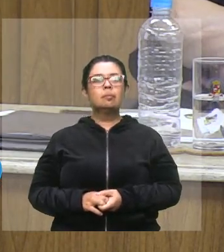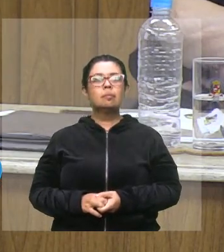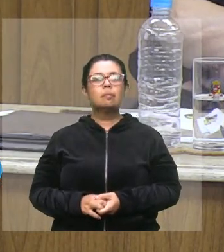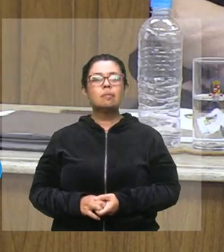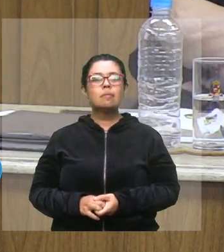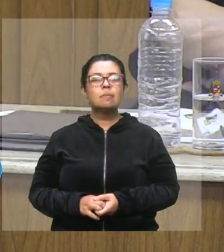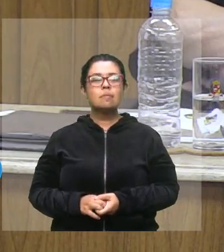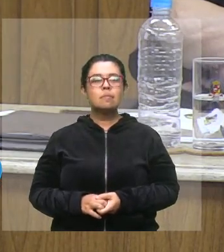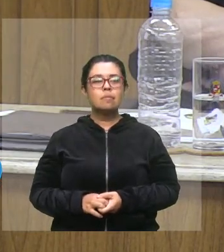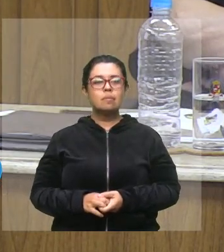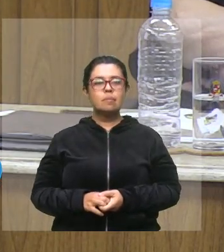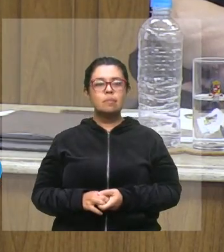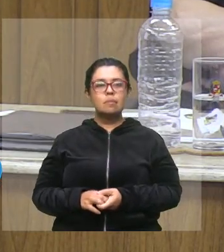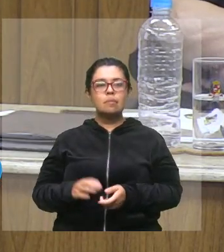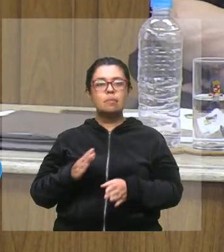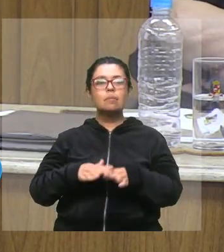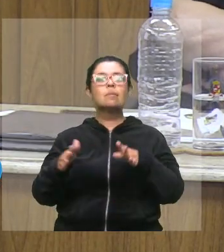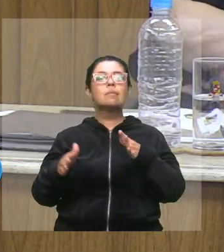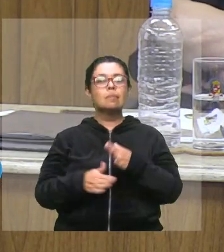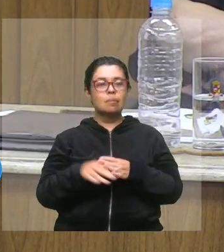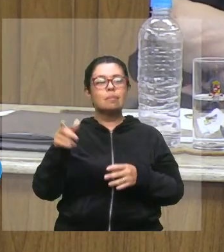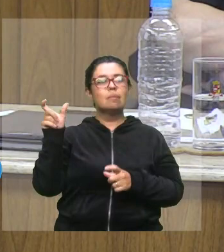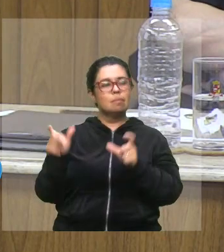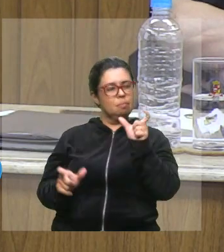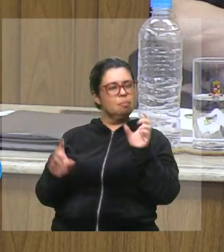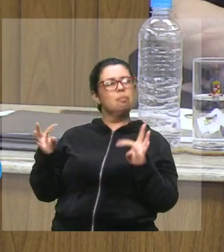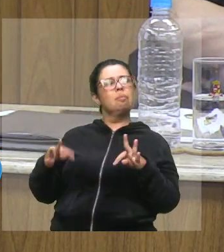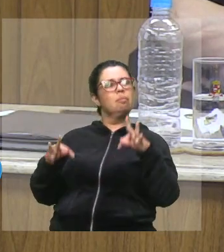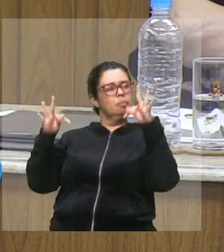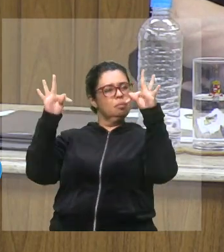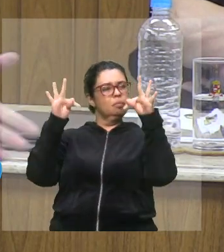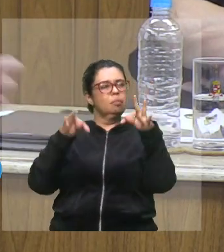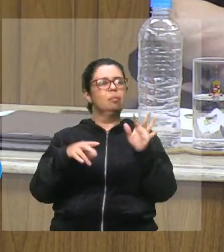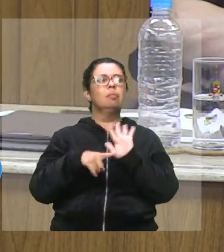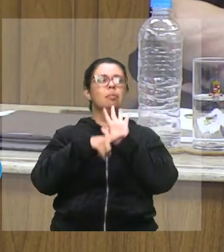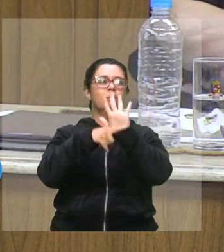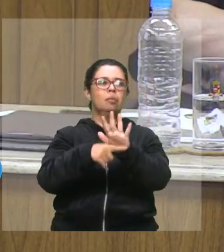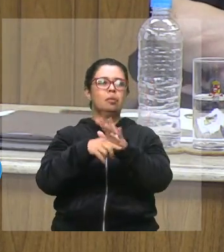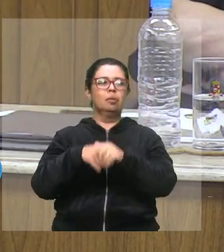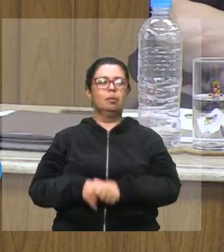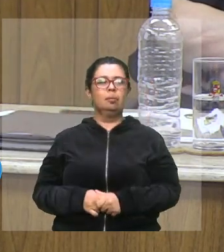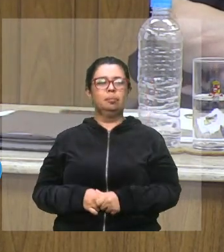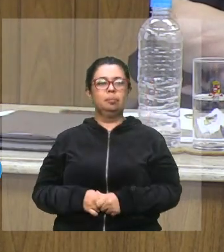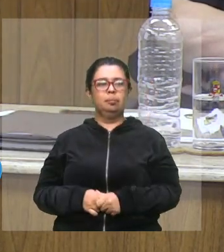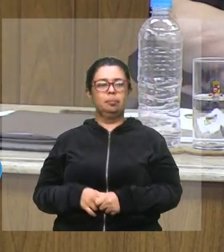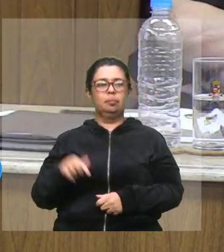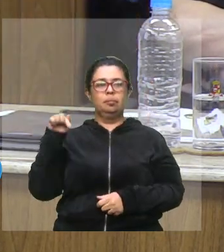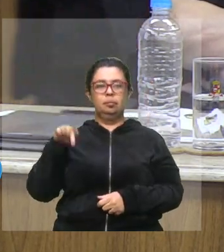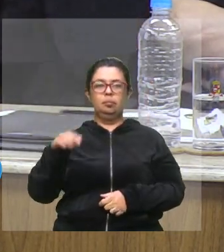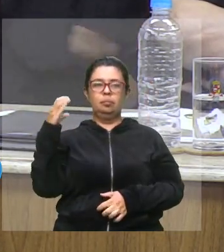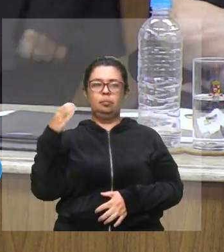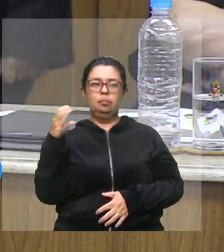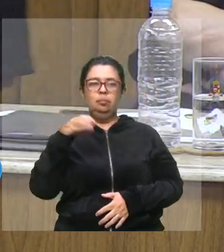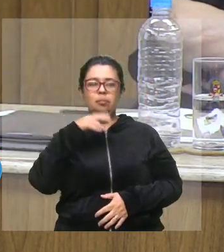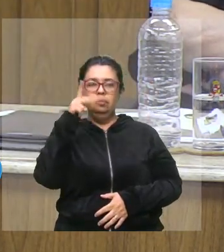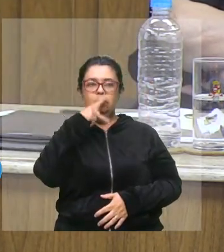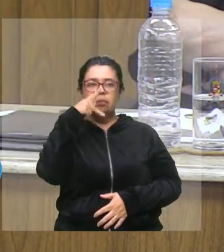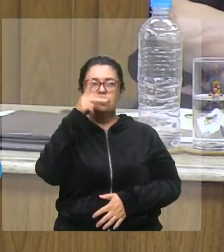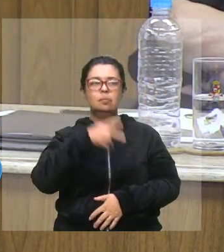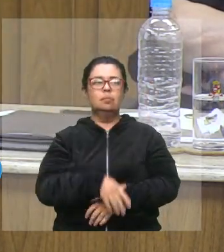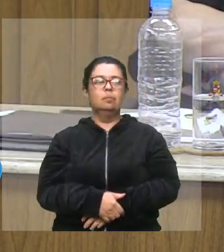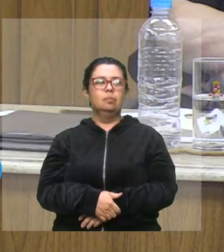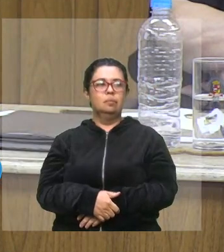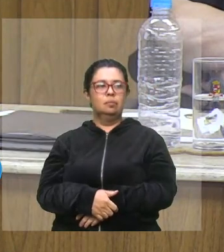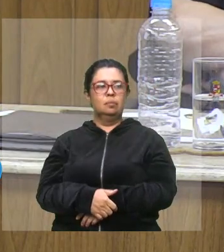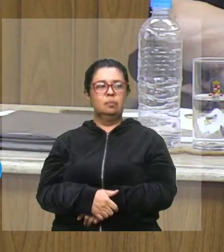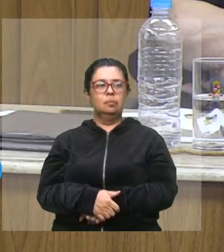os segmentos ali, né, a biotecnologia, enfim. Então, senhor presidente, são essas aqui as minhas